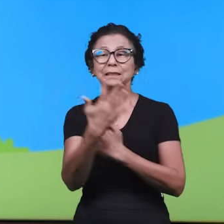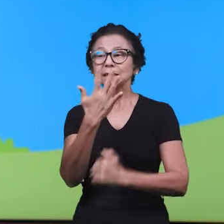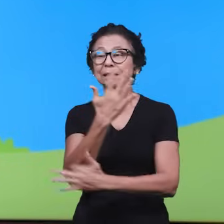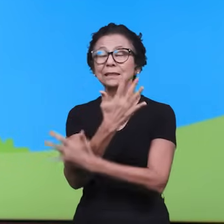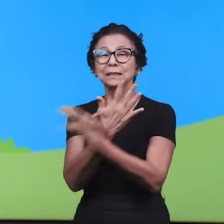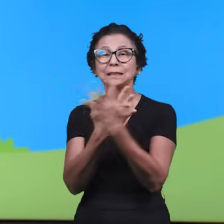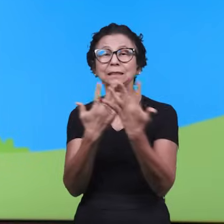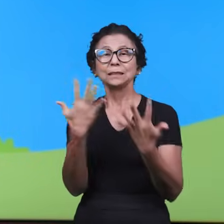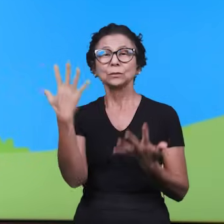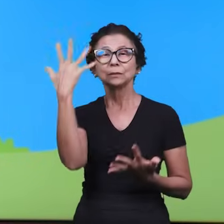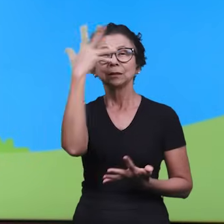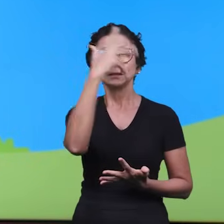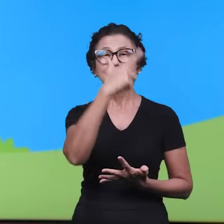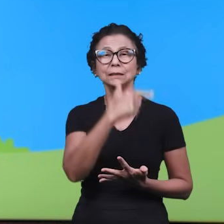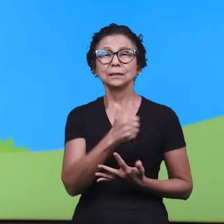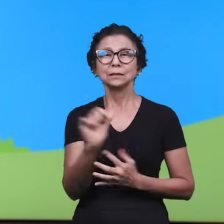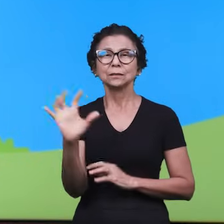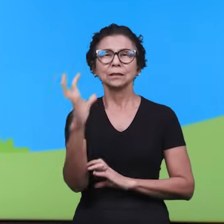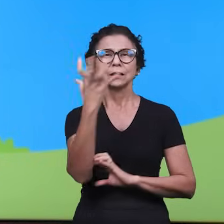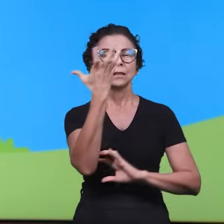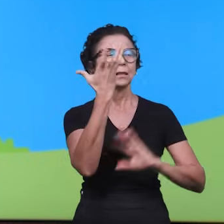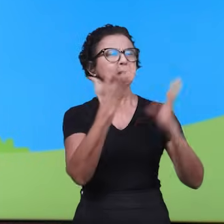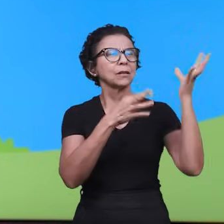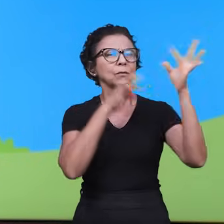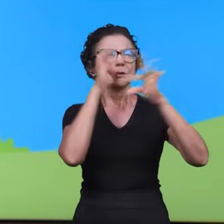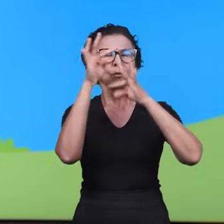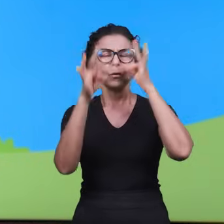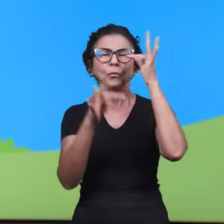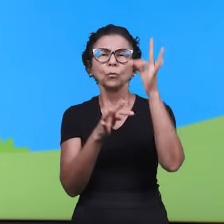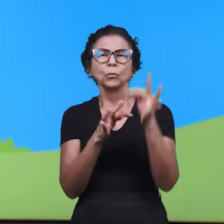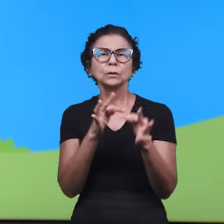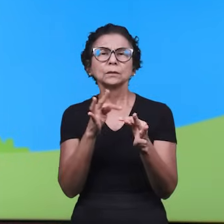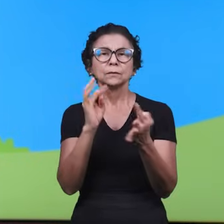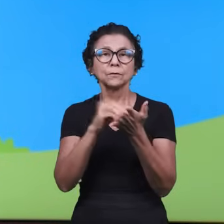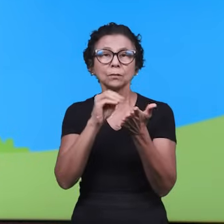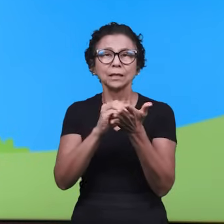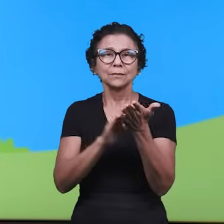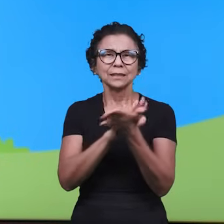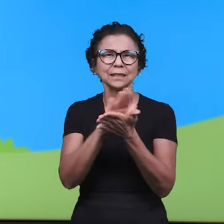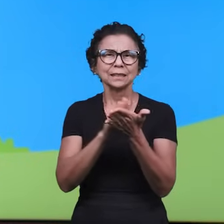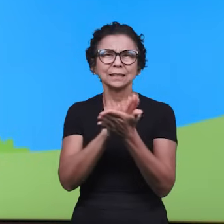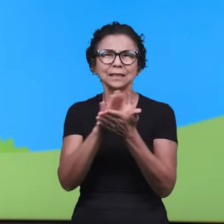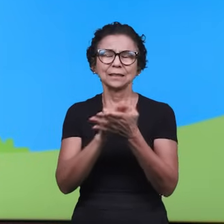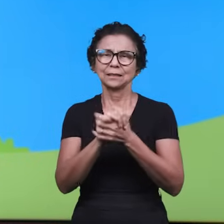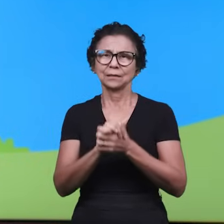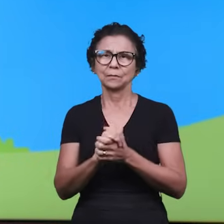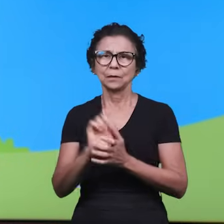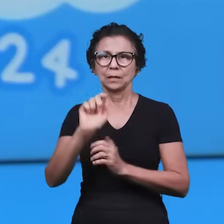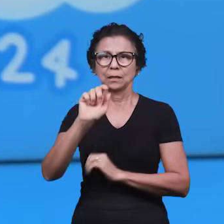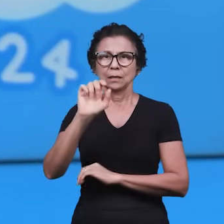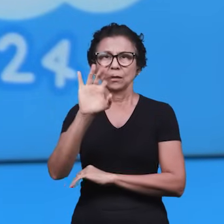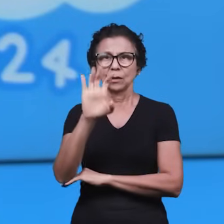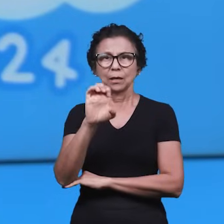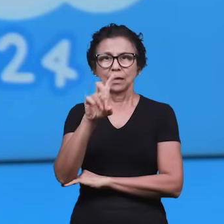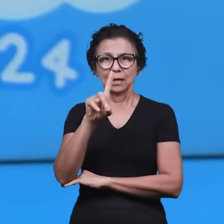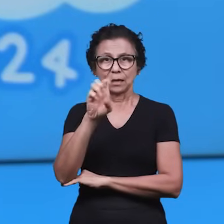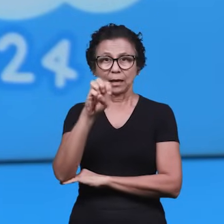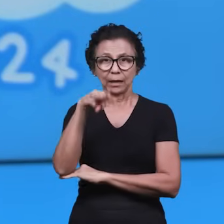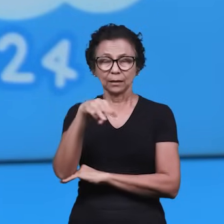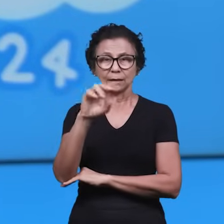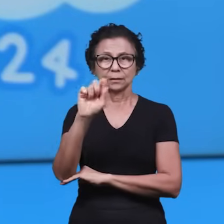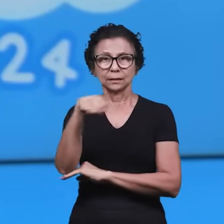onde nada faltava. Deus os visitava todos os dias. Vocês conseguem imaginar